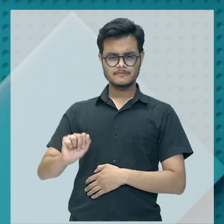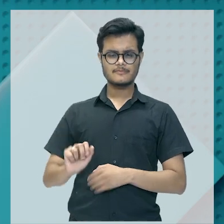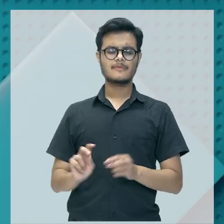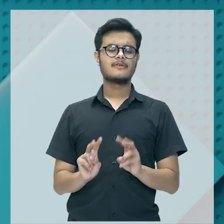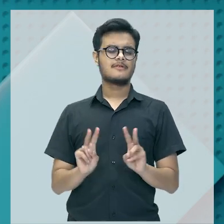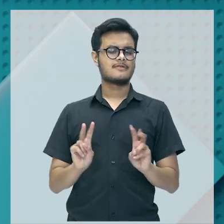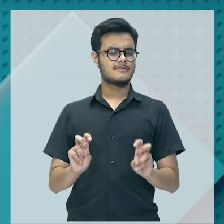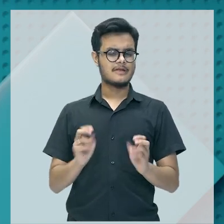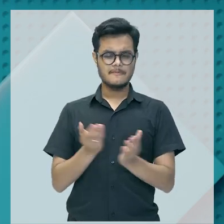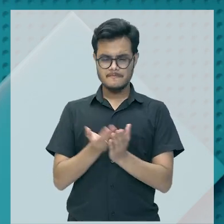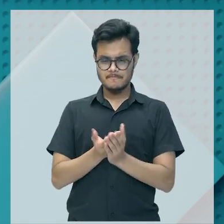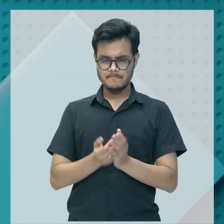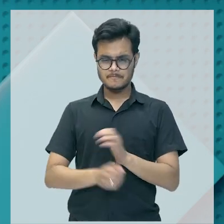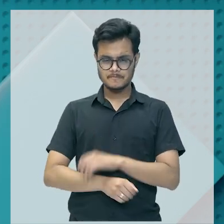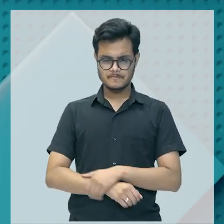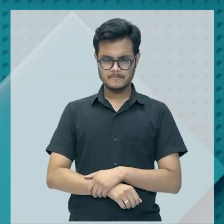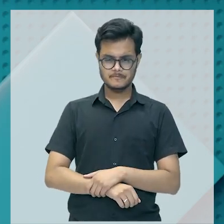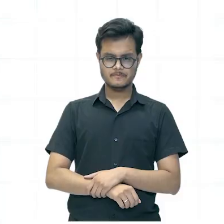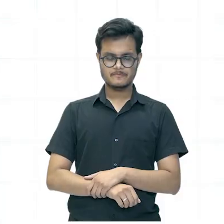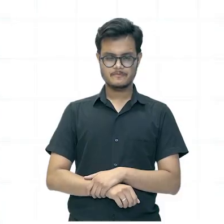o nosso assunto de hoje.